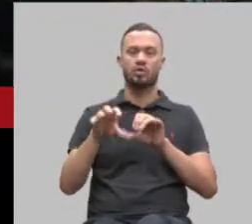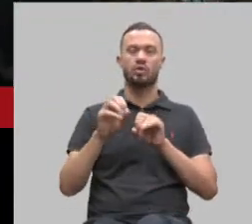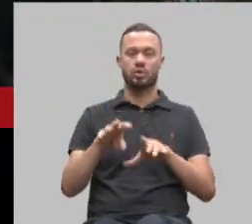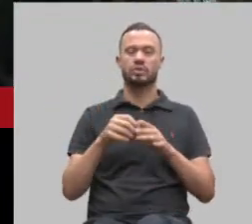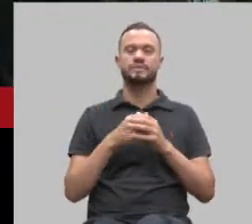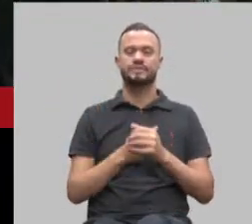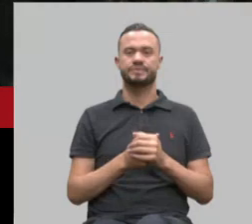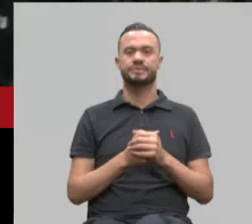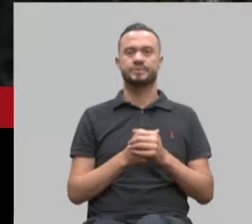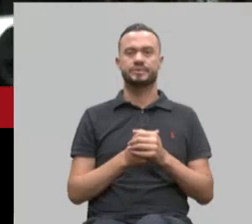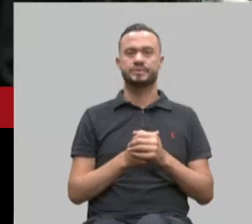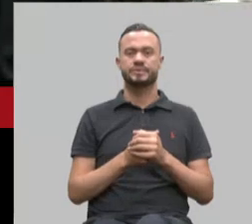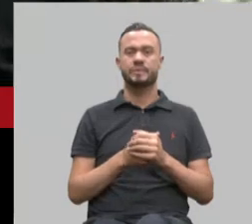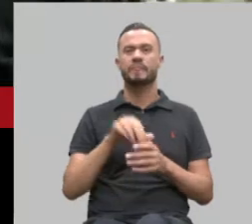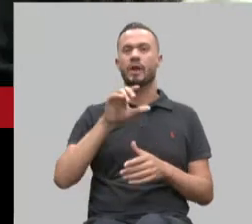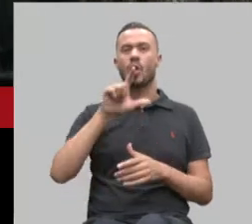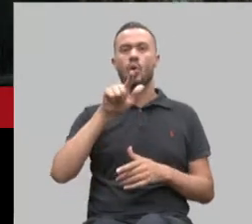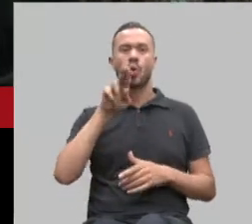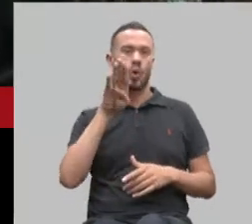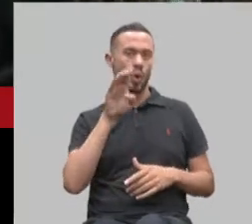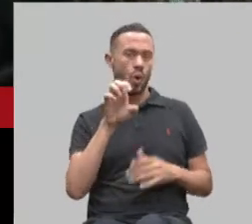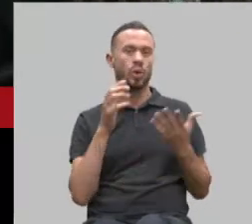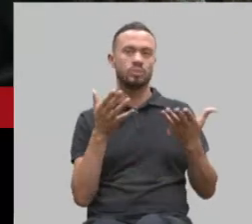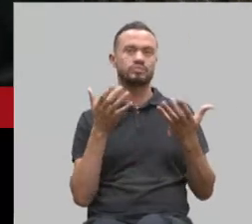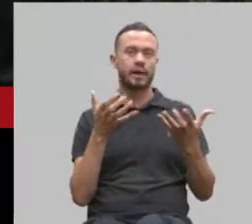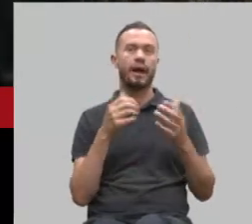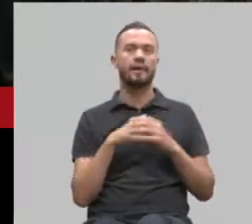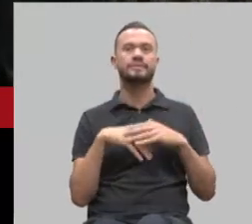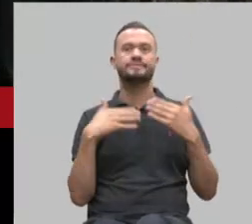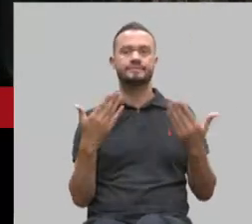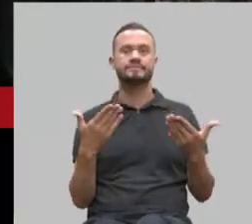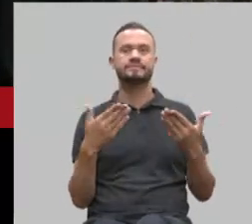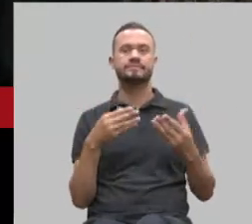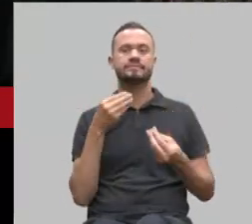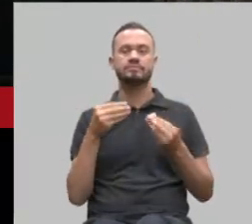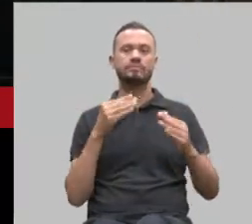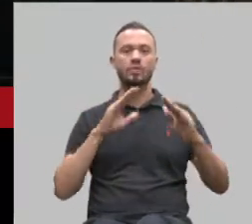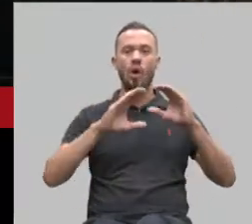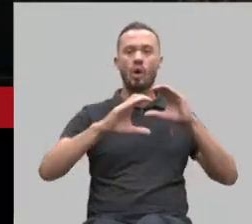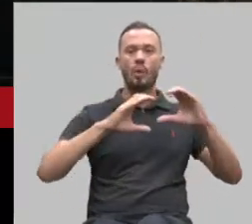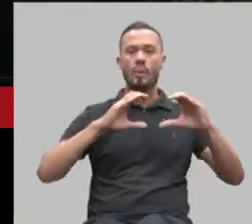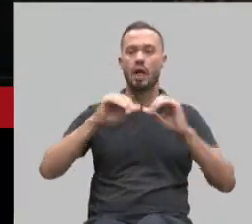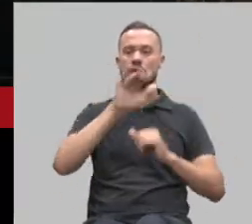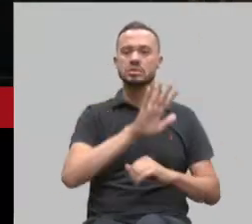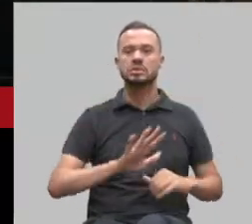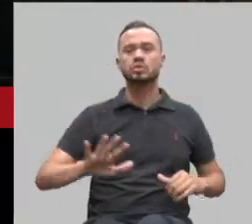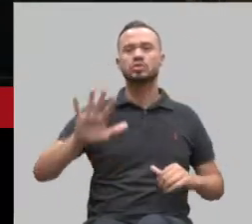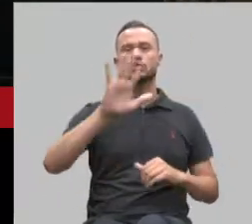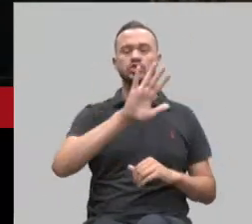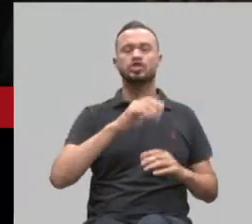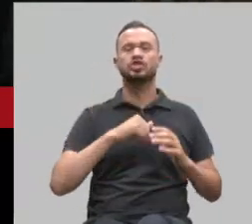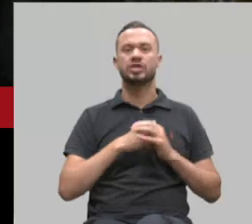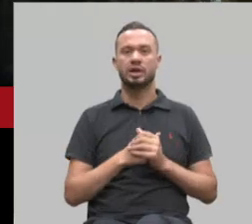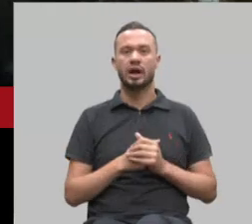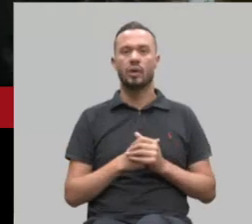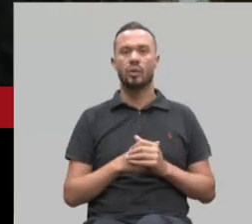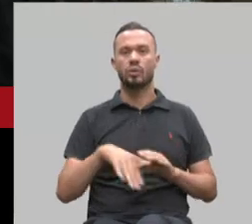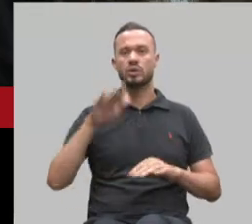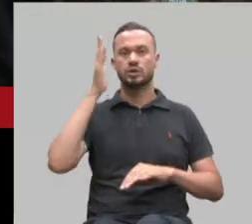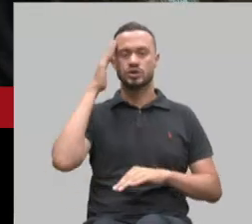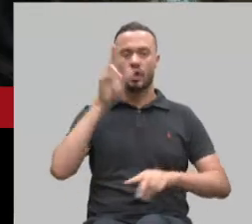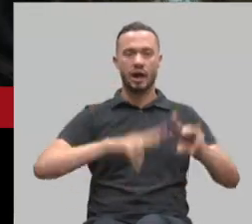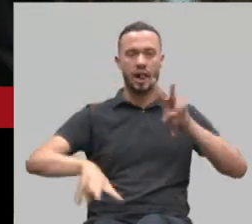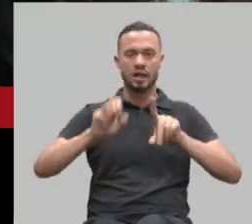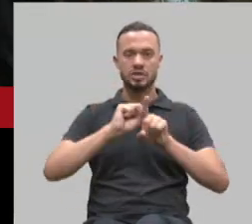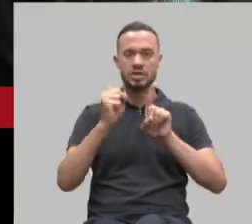desses clubes e sobre e a o canal de comunicação geral é só a gente analisar a sociedade que nós vivemos hoje em